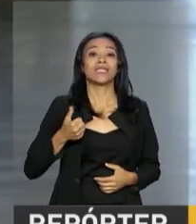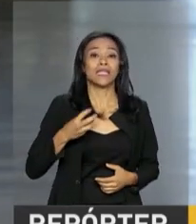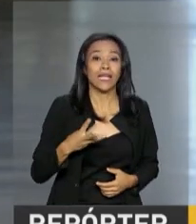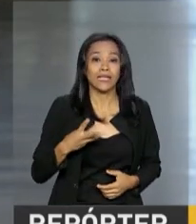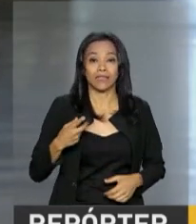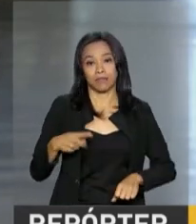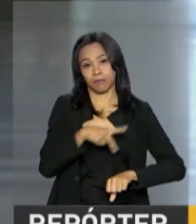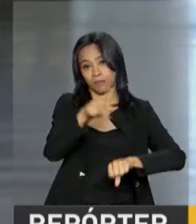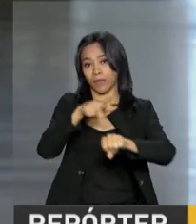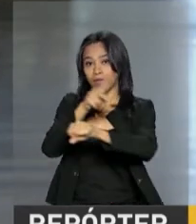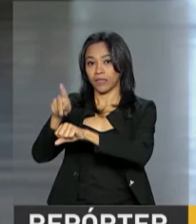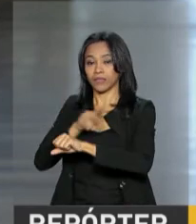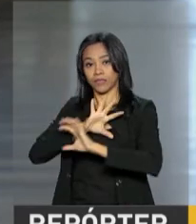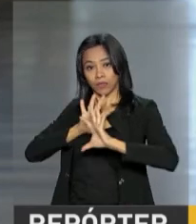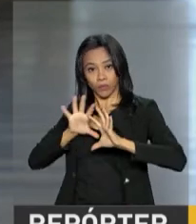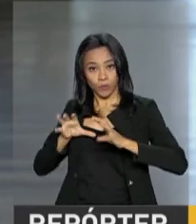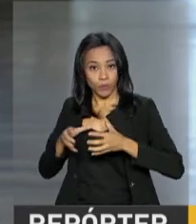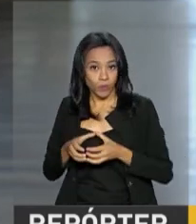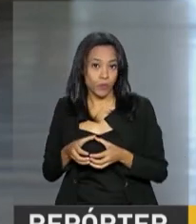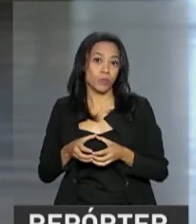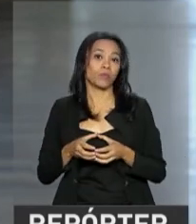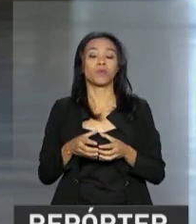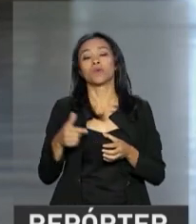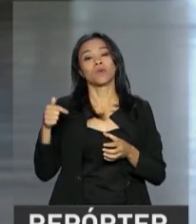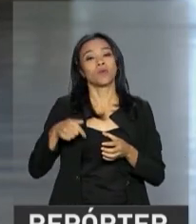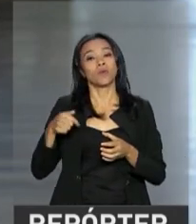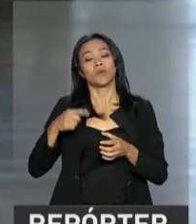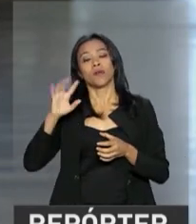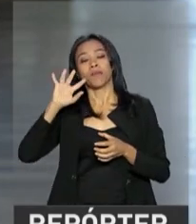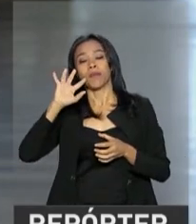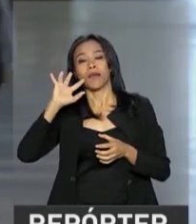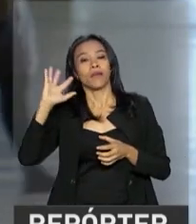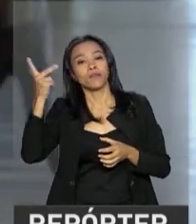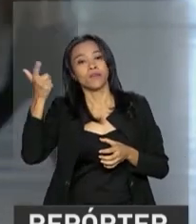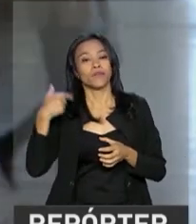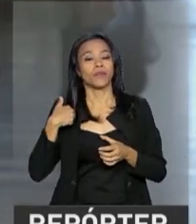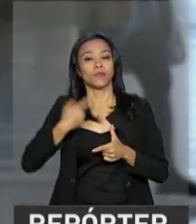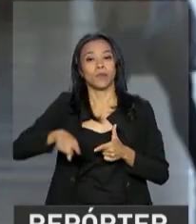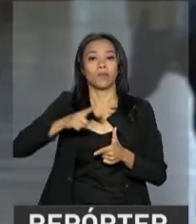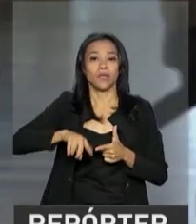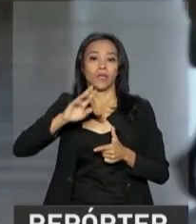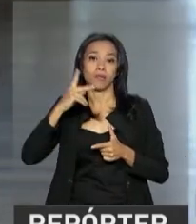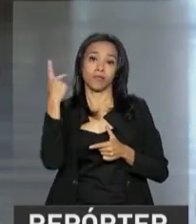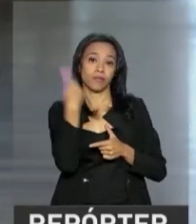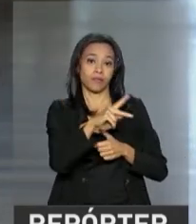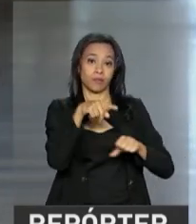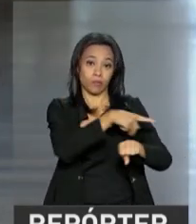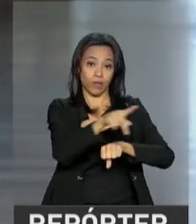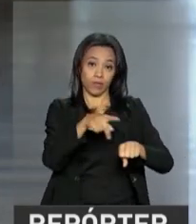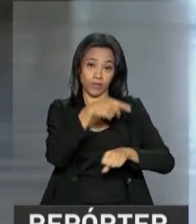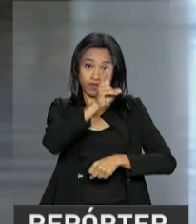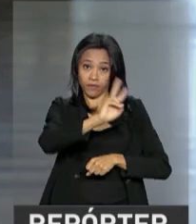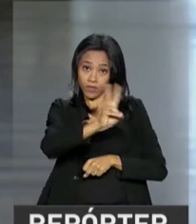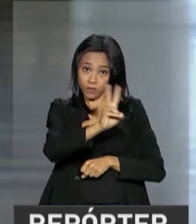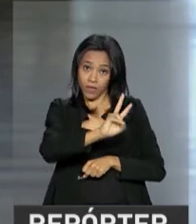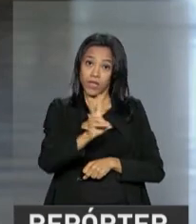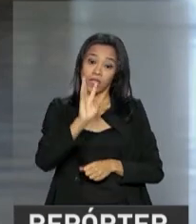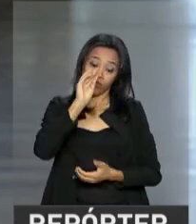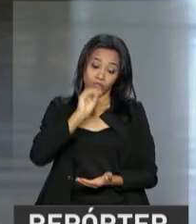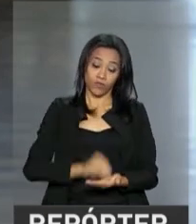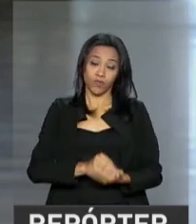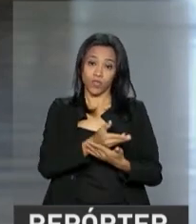países que integram o Grupo de Lima, formado para buscar alternativas para a crise na Venezuela, divulgaram nota afirmando